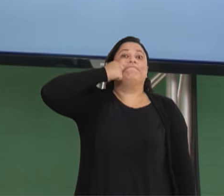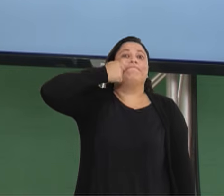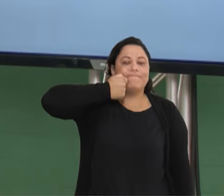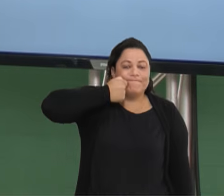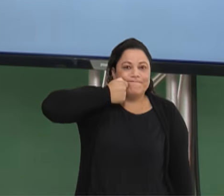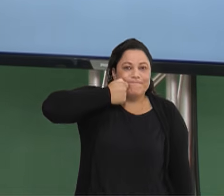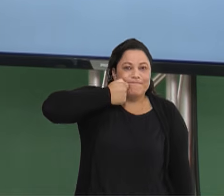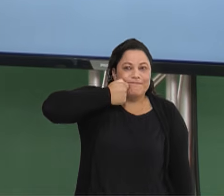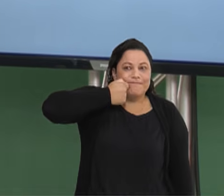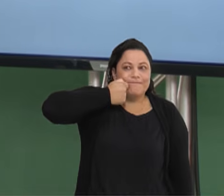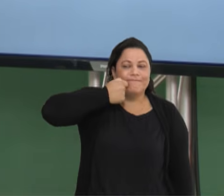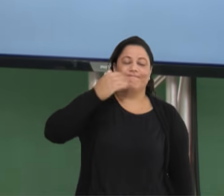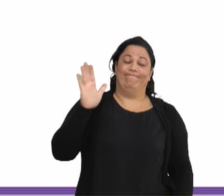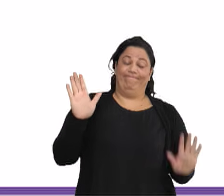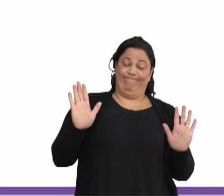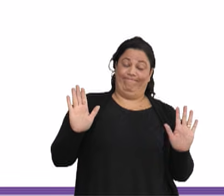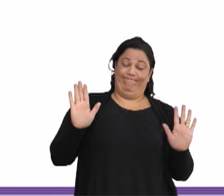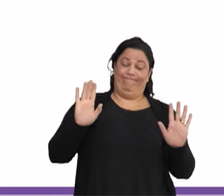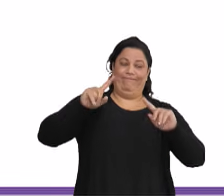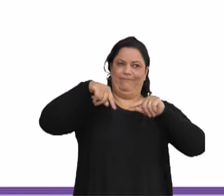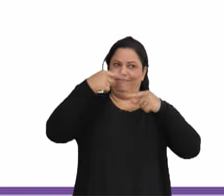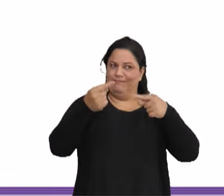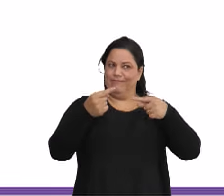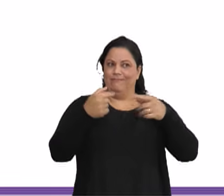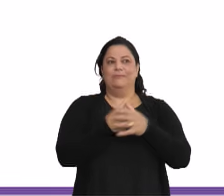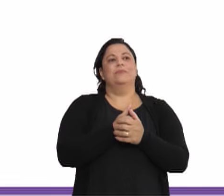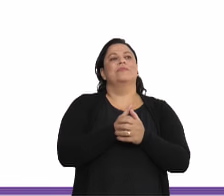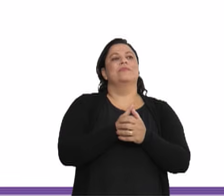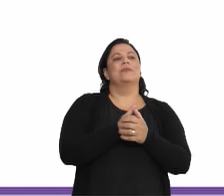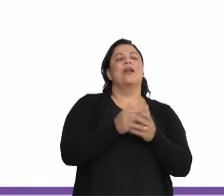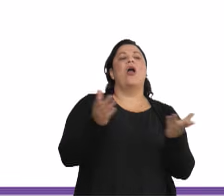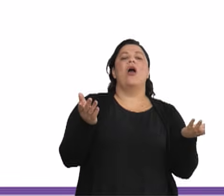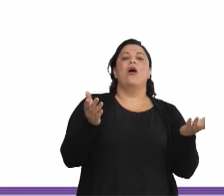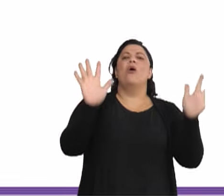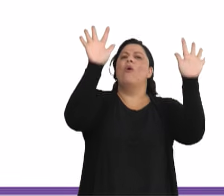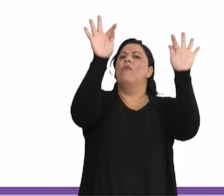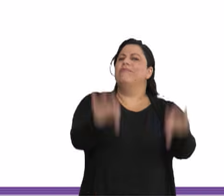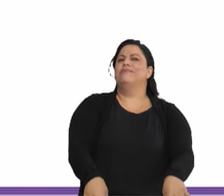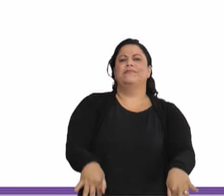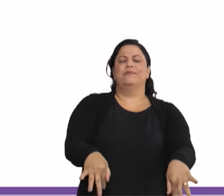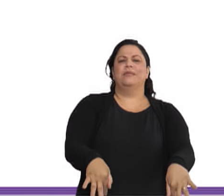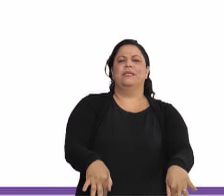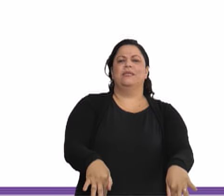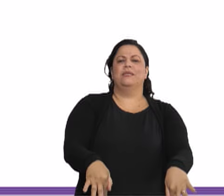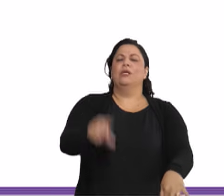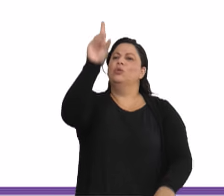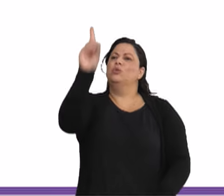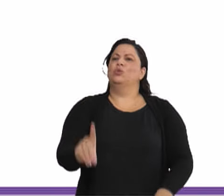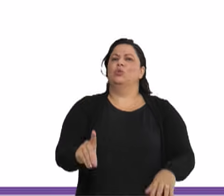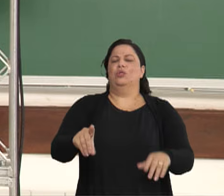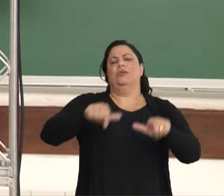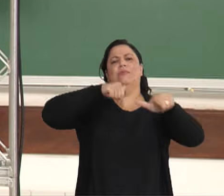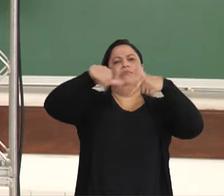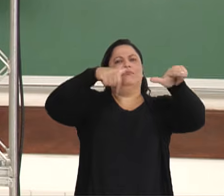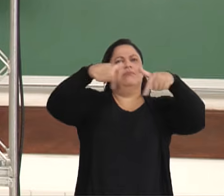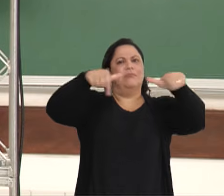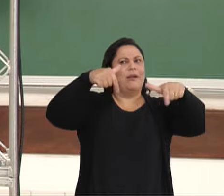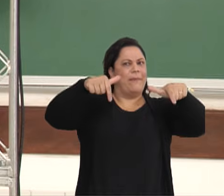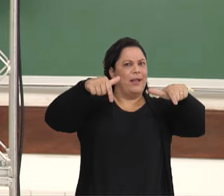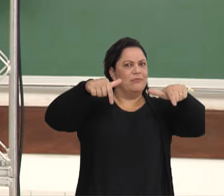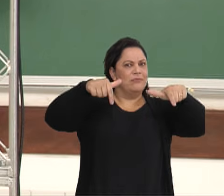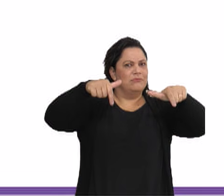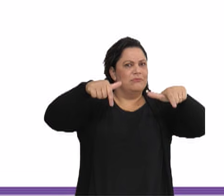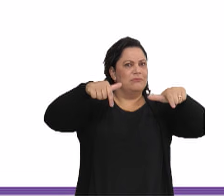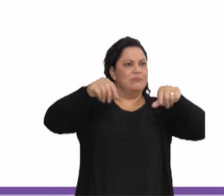do eleitor. E a última, decretou o fim dos direitos trabalhistas. Olha como esse era facinho, portanto, só pode